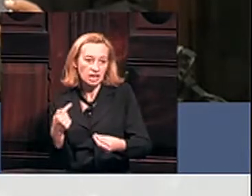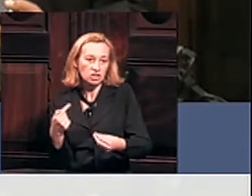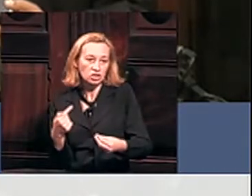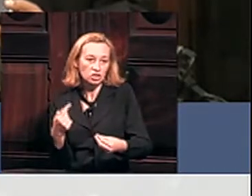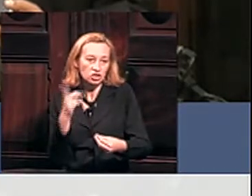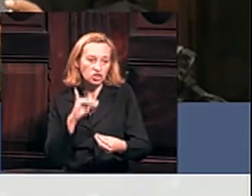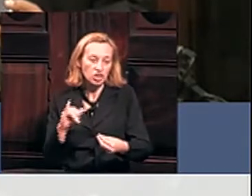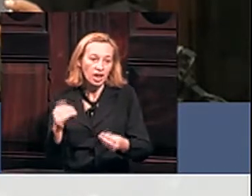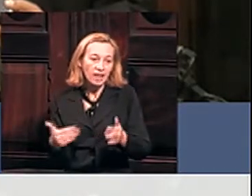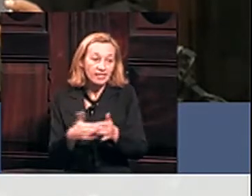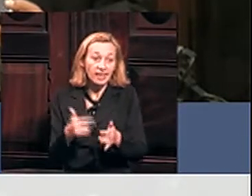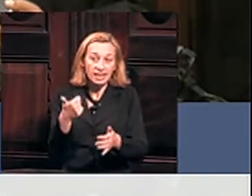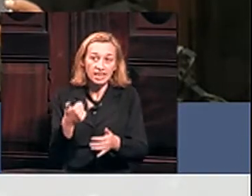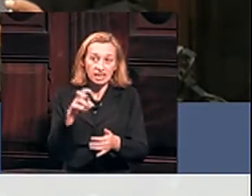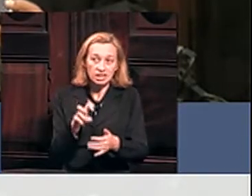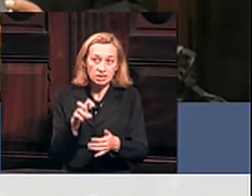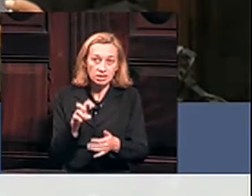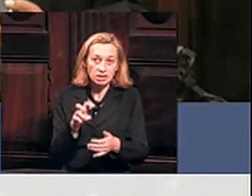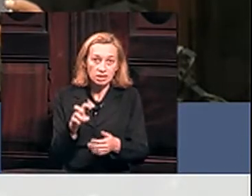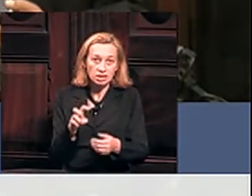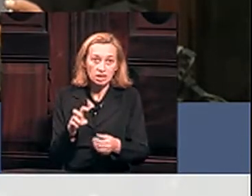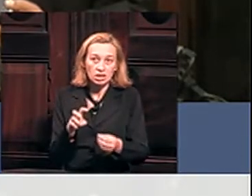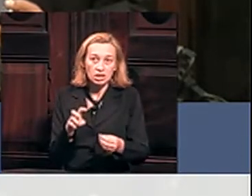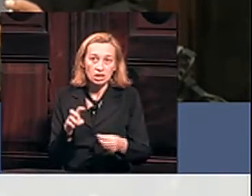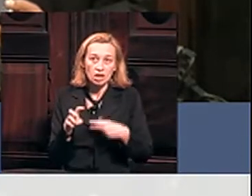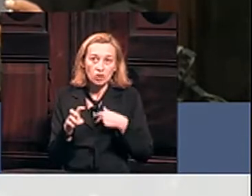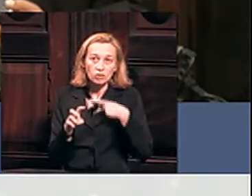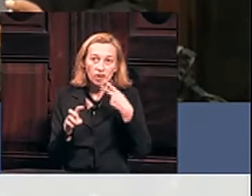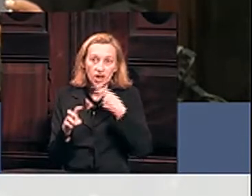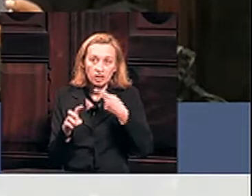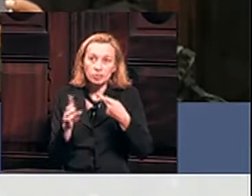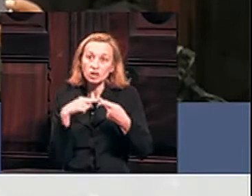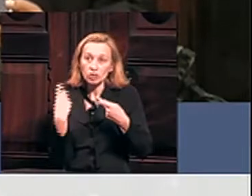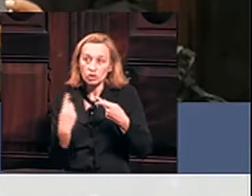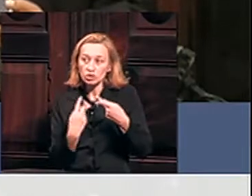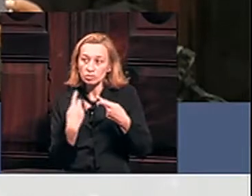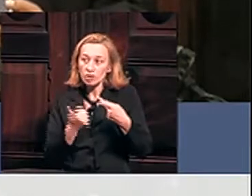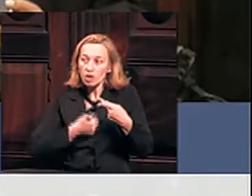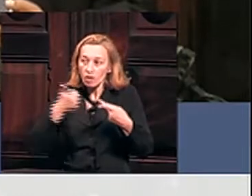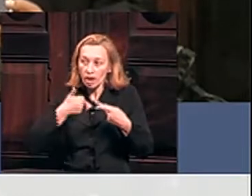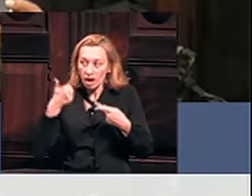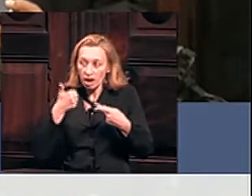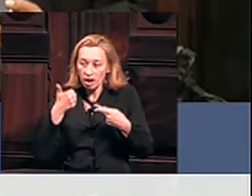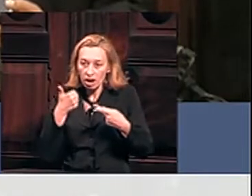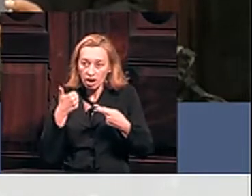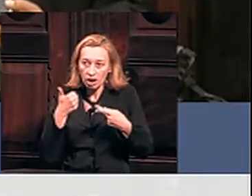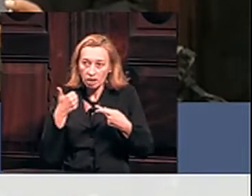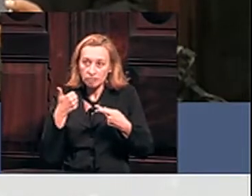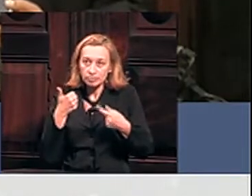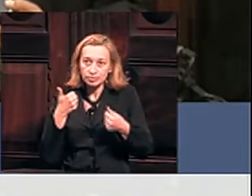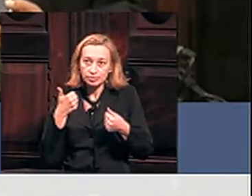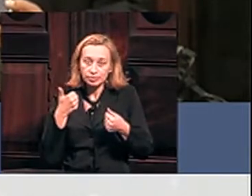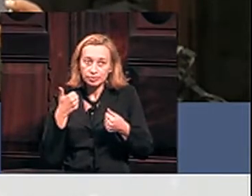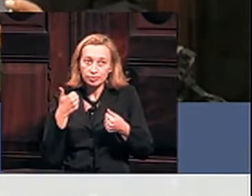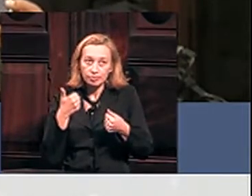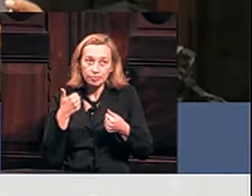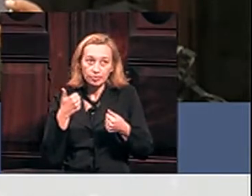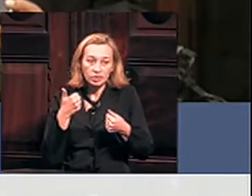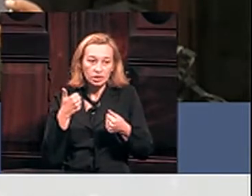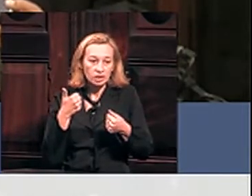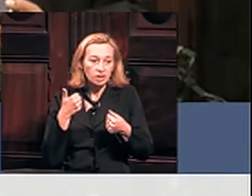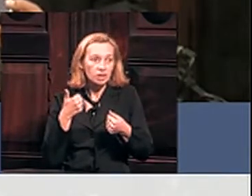dias, até. Então, justamente isso que eu vim trazer, para a gente melhorar em até, porque é autorizativa. Então, se não ficar